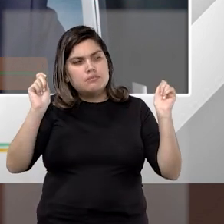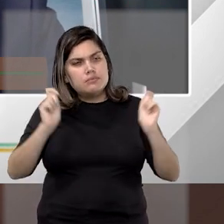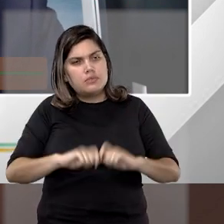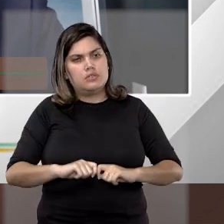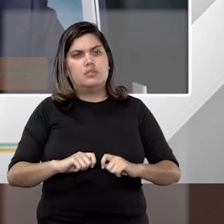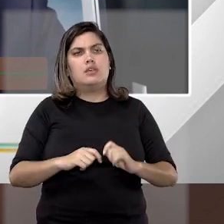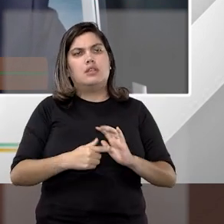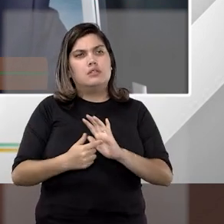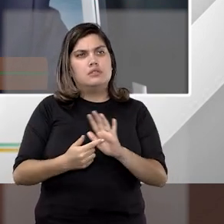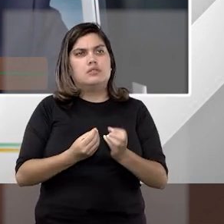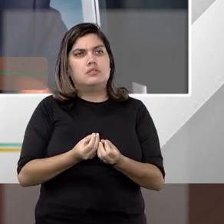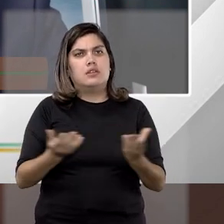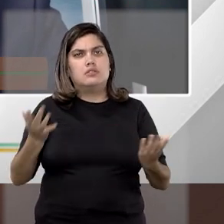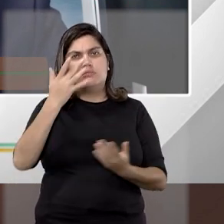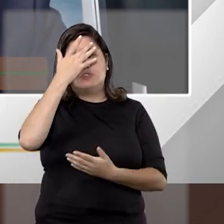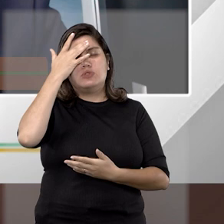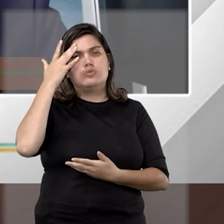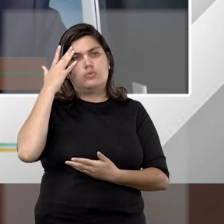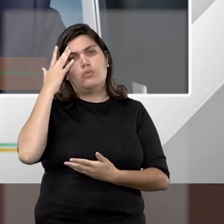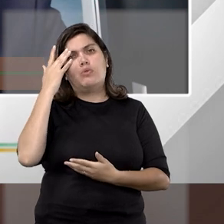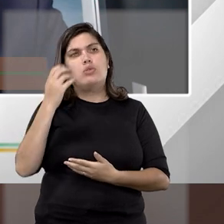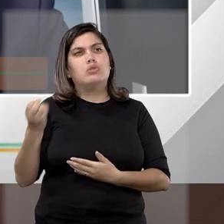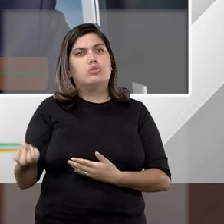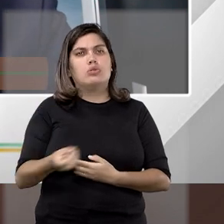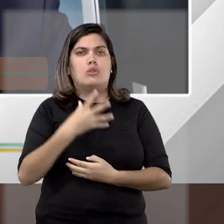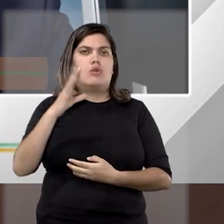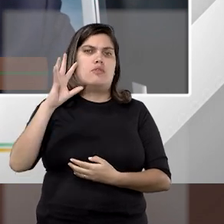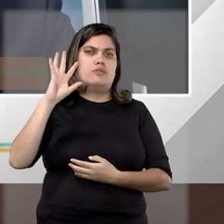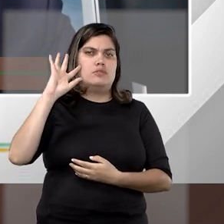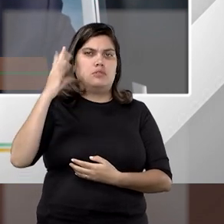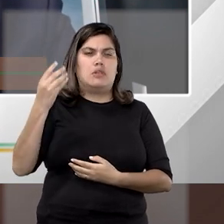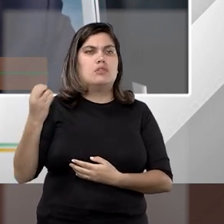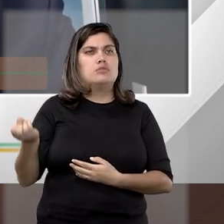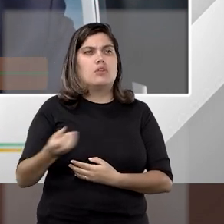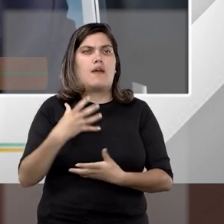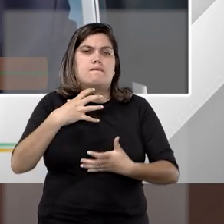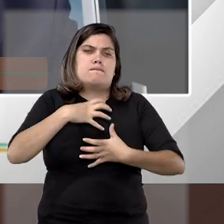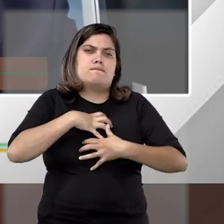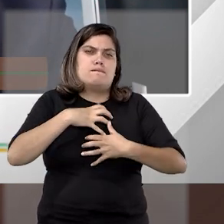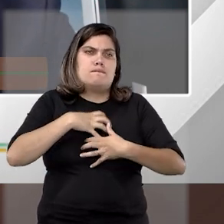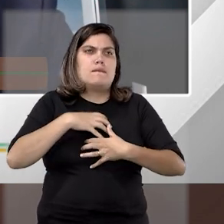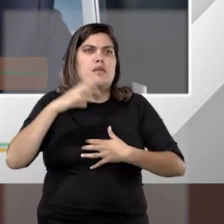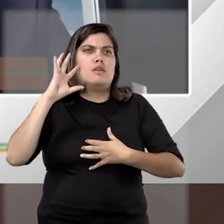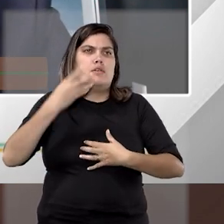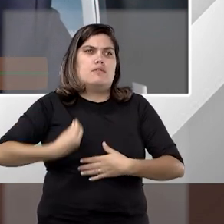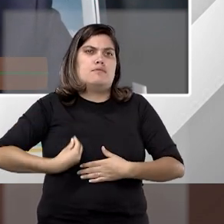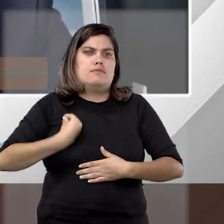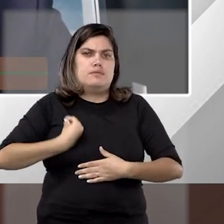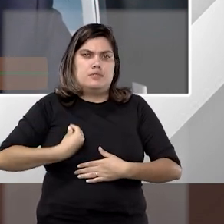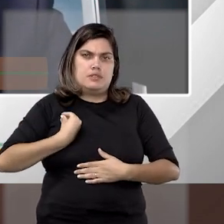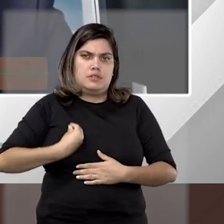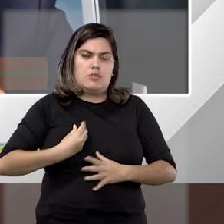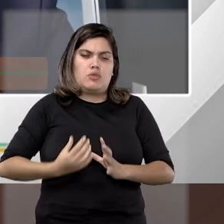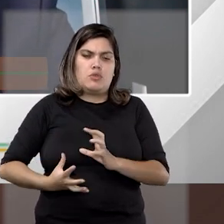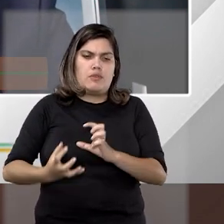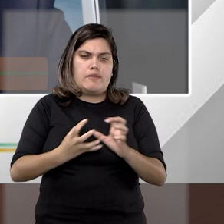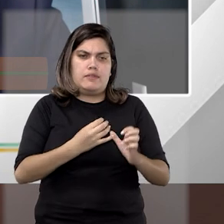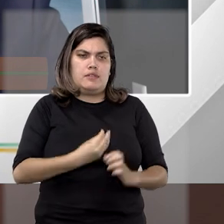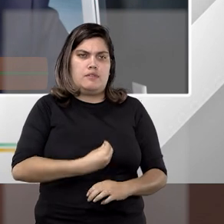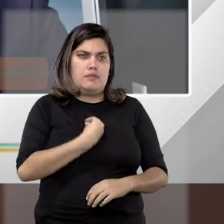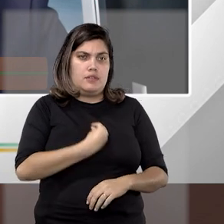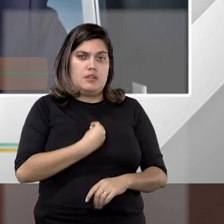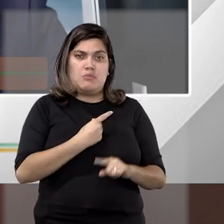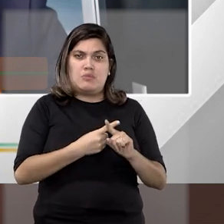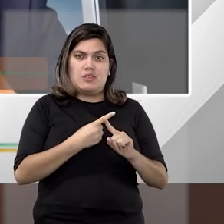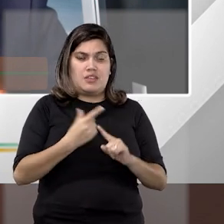especial é essa possibilidade de dar as pessoas envolvidos uma nova solução uma nova forma de resolver a sua vida os